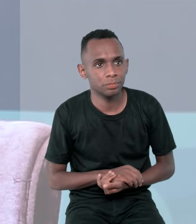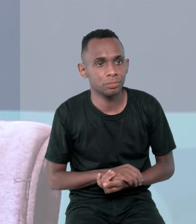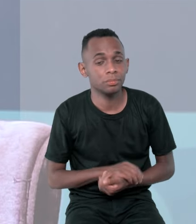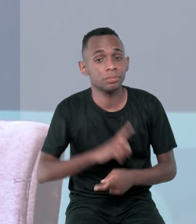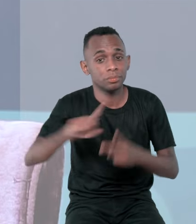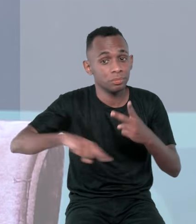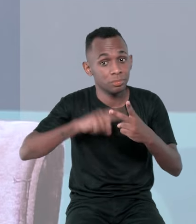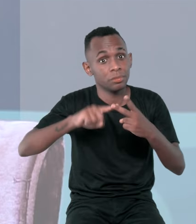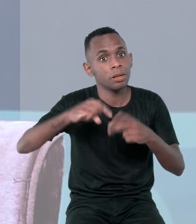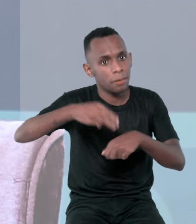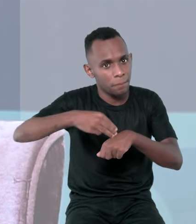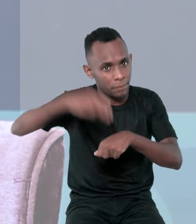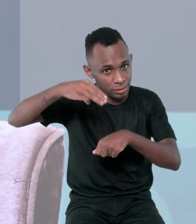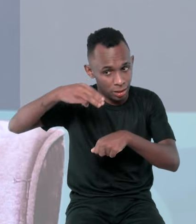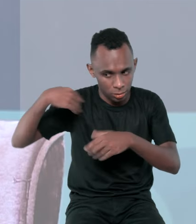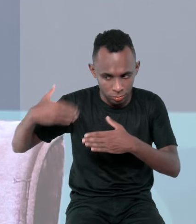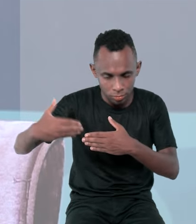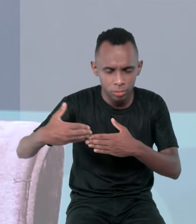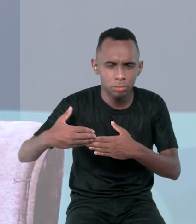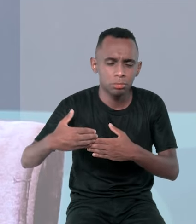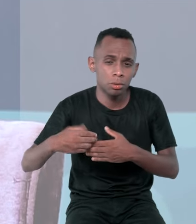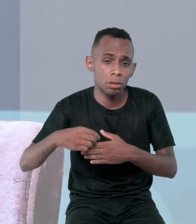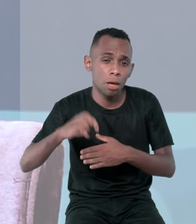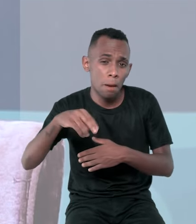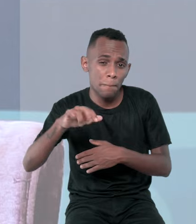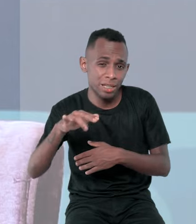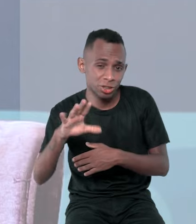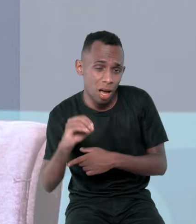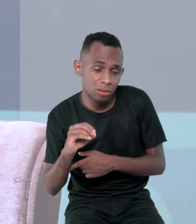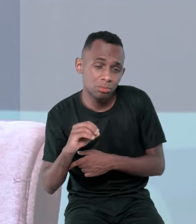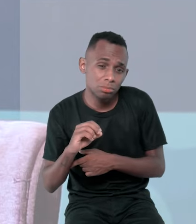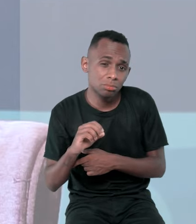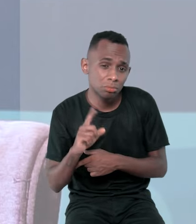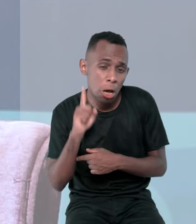No mestrado, ele ficou moreninho.